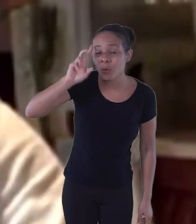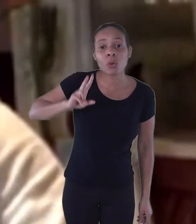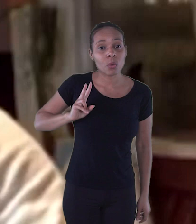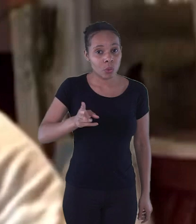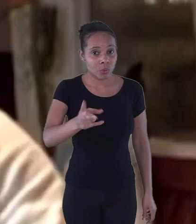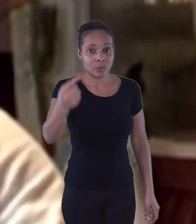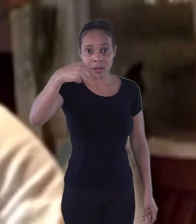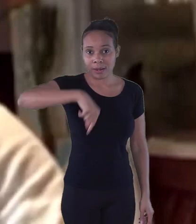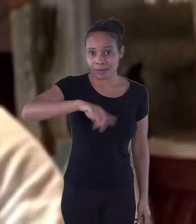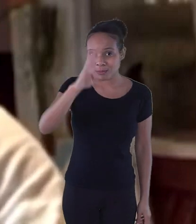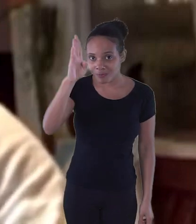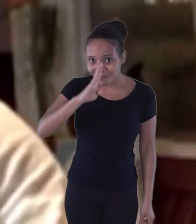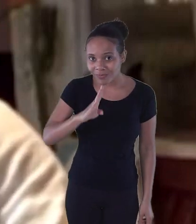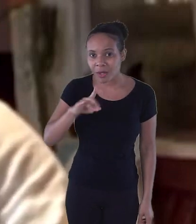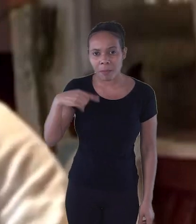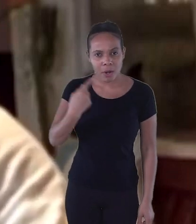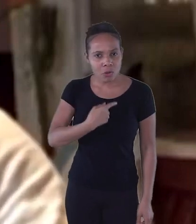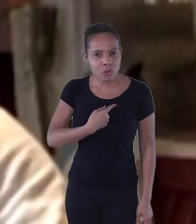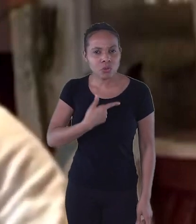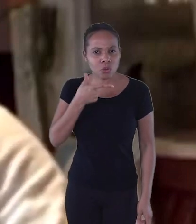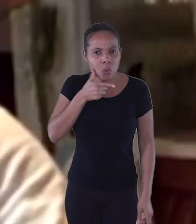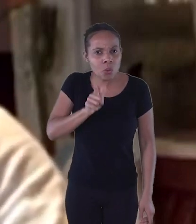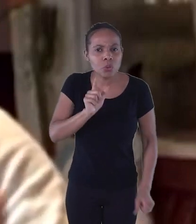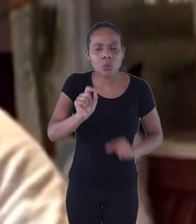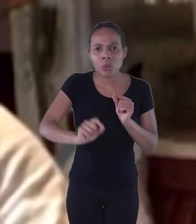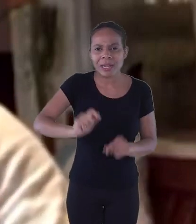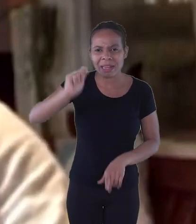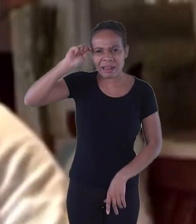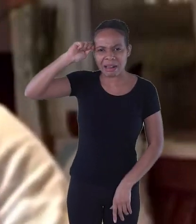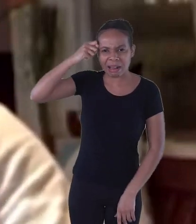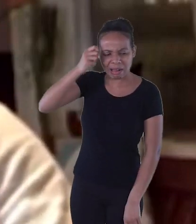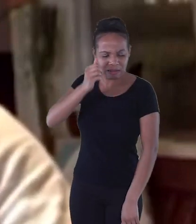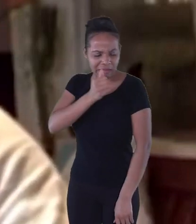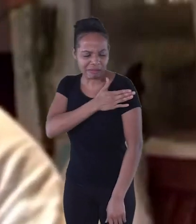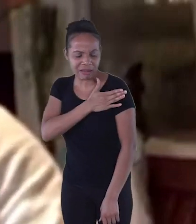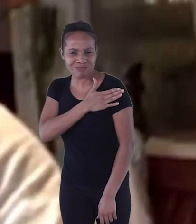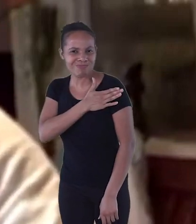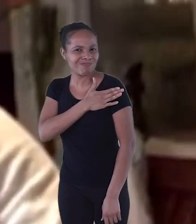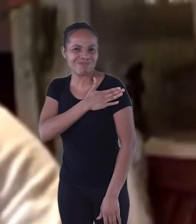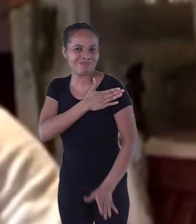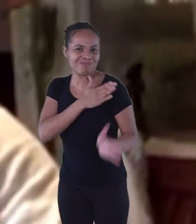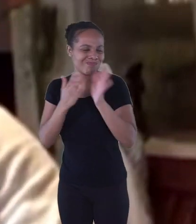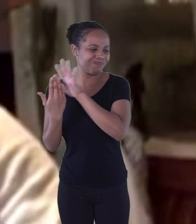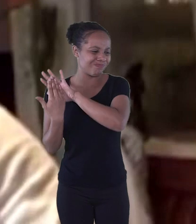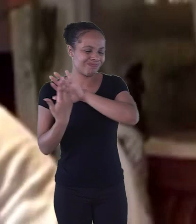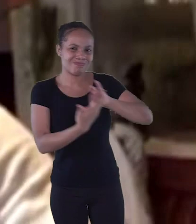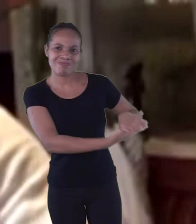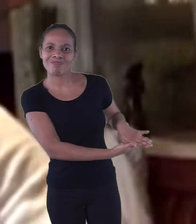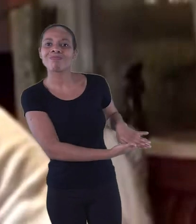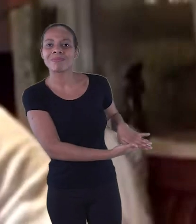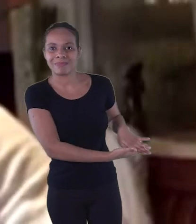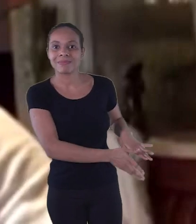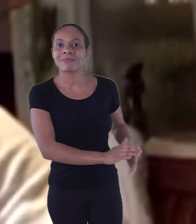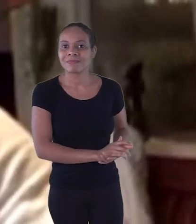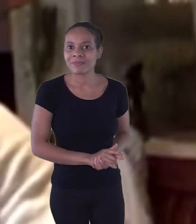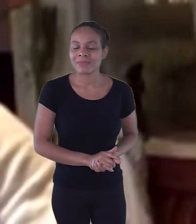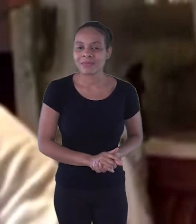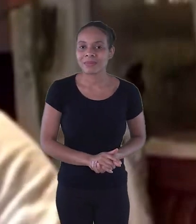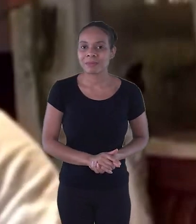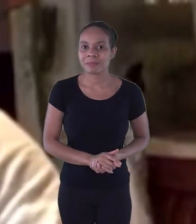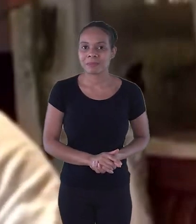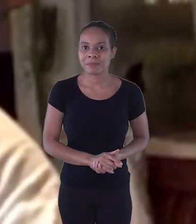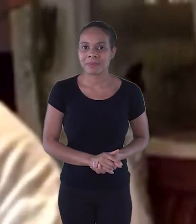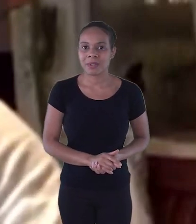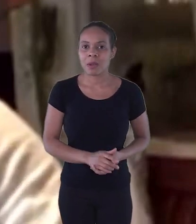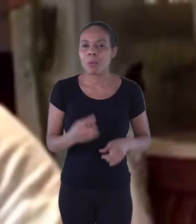no Brasil, para a gente conseguir destruir esse racismo estrutural, porque, como a Coalizão Negra já diz, sem racismo, ou com